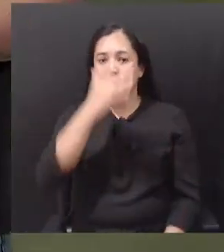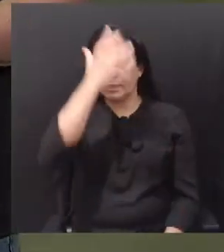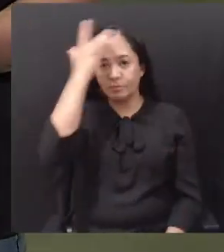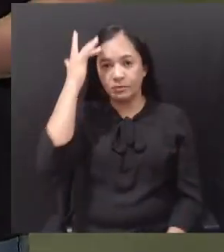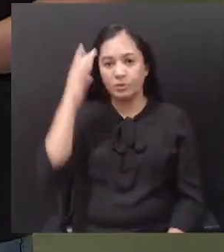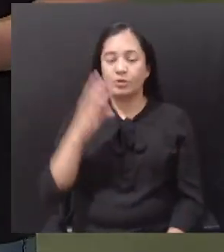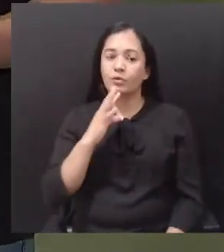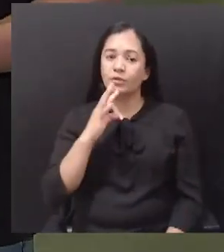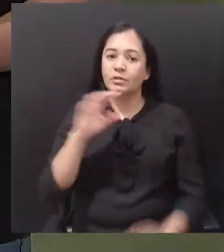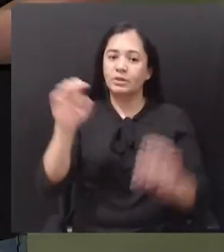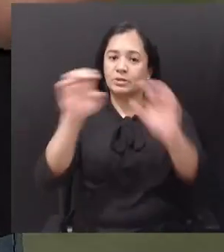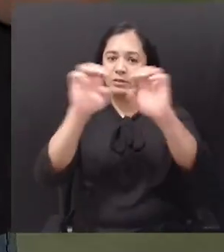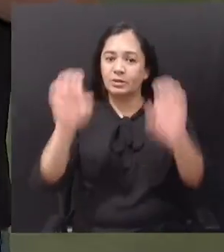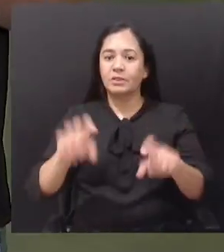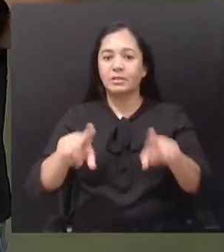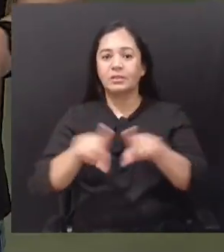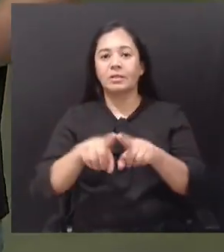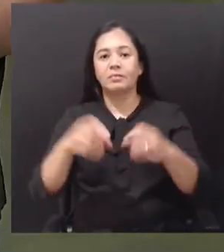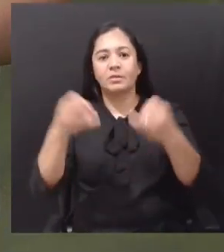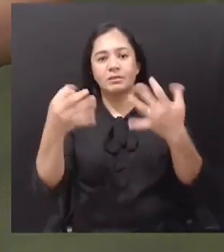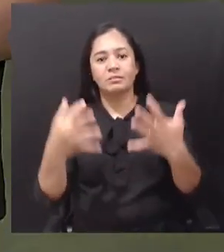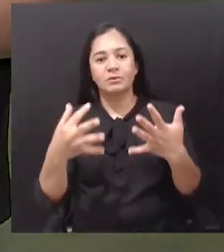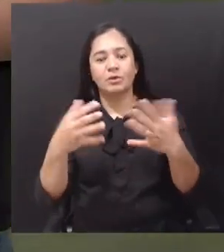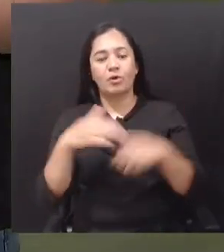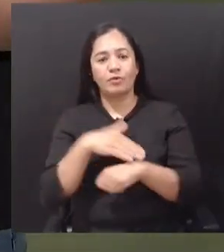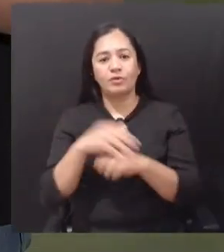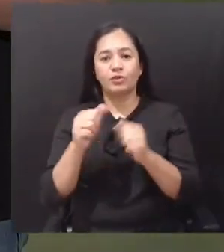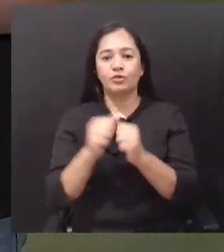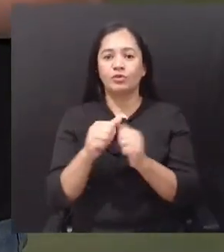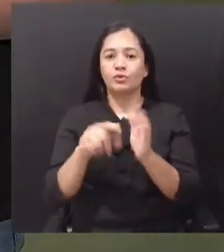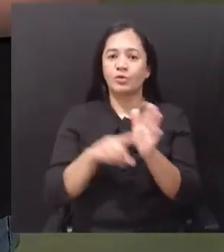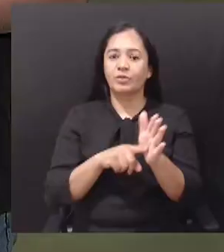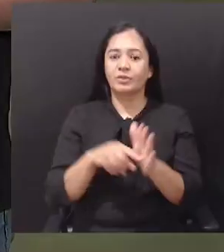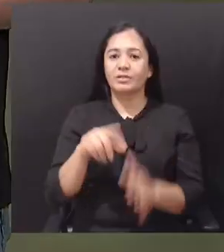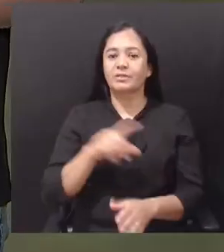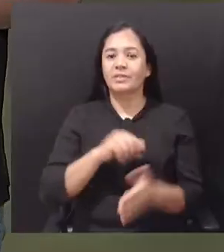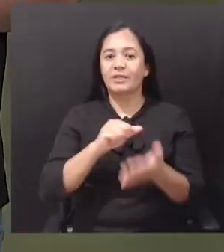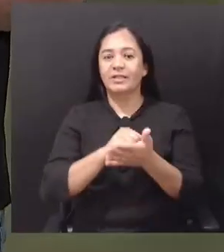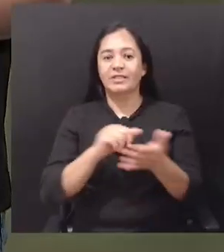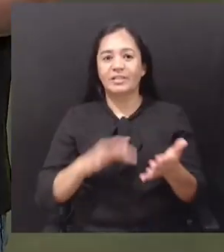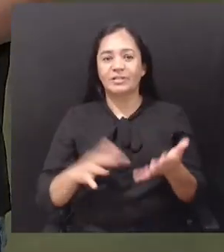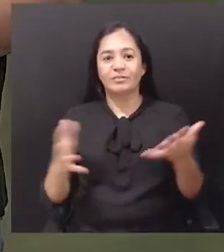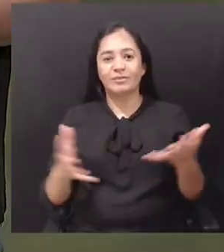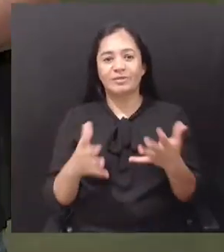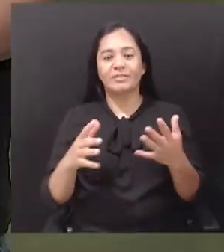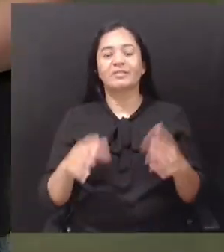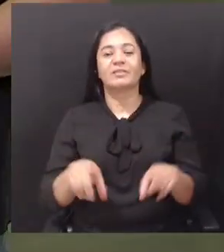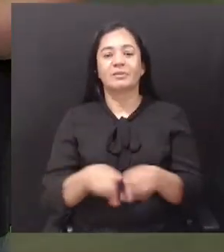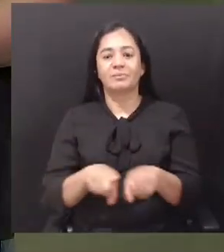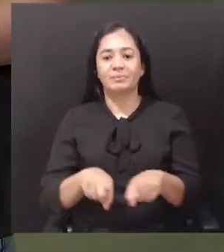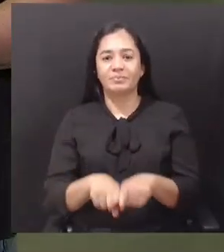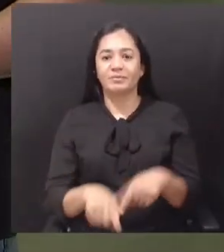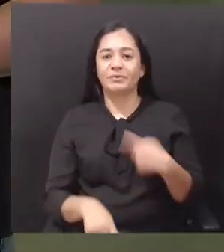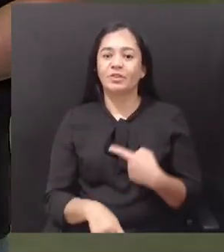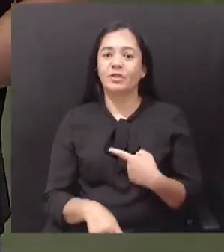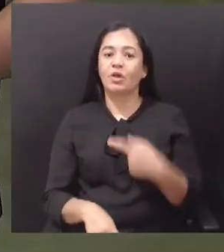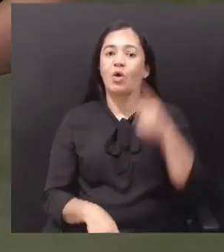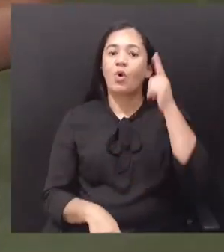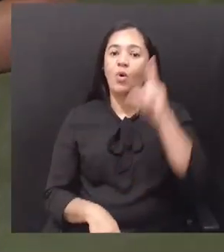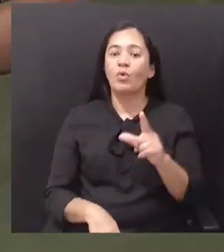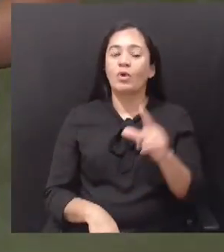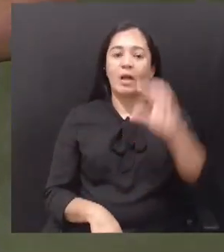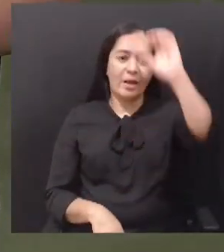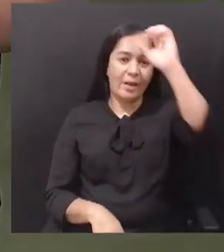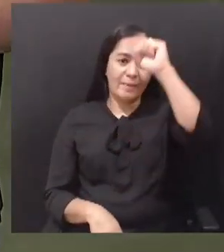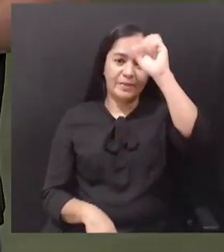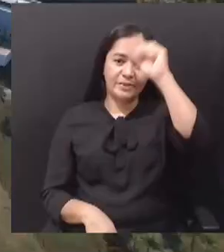e também falar com os pesquisadores. Tem dezenas de atividades promovidas aqui pelo pessoal e eles conseguem aprender um pouco mais sobre a ciência que é